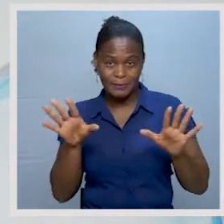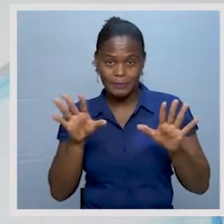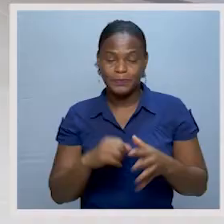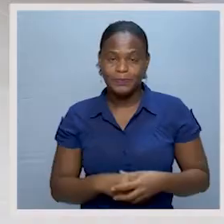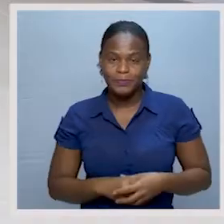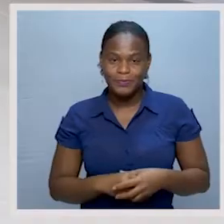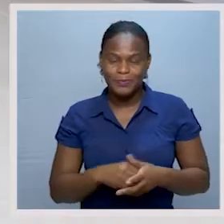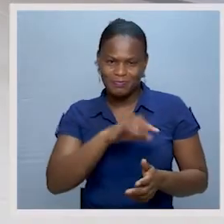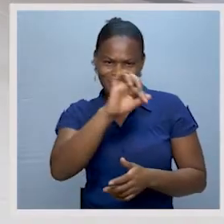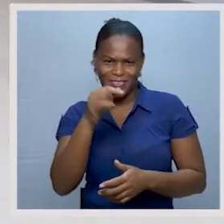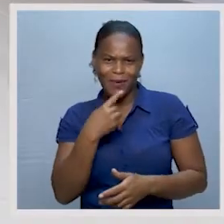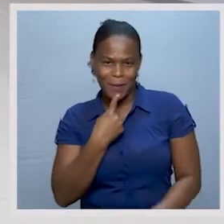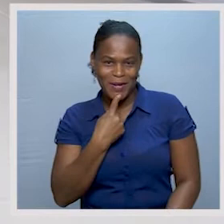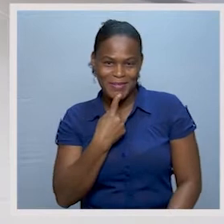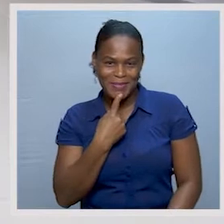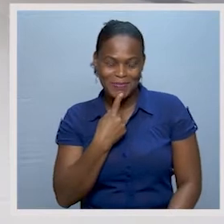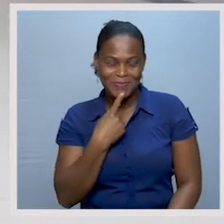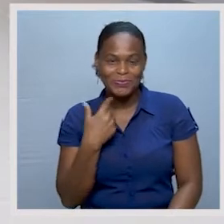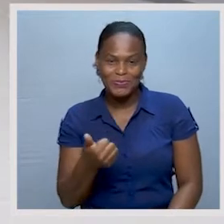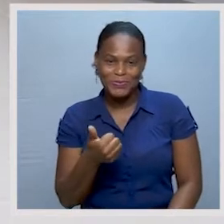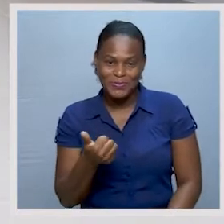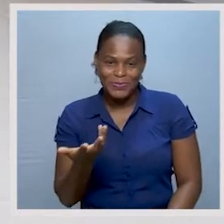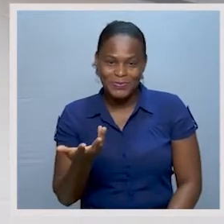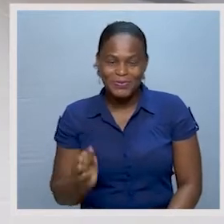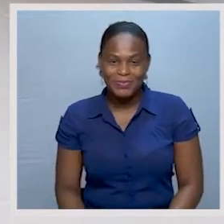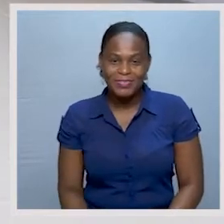clara. Compreenderam? Muito bem.